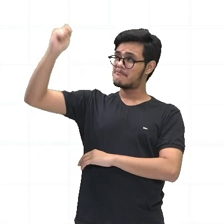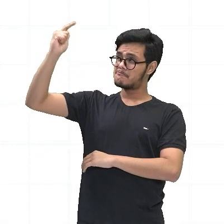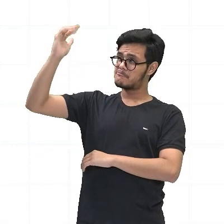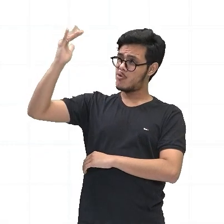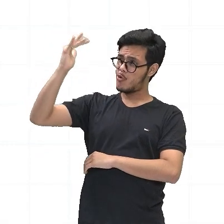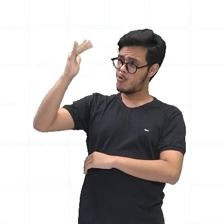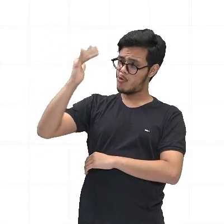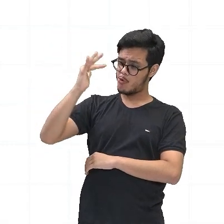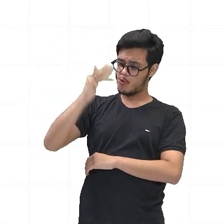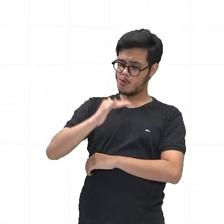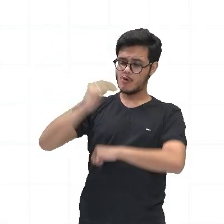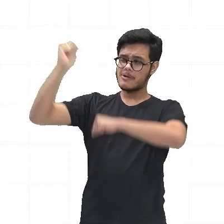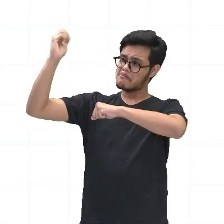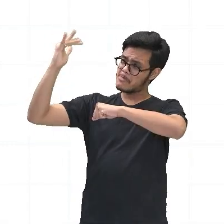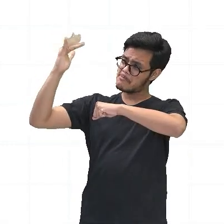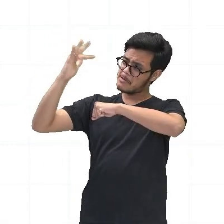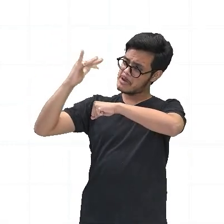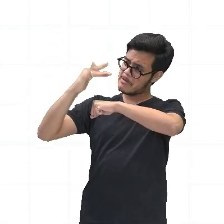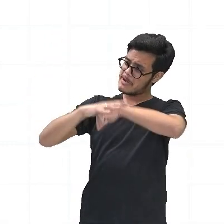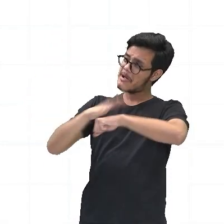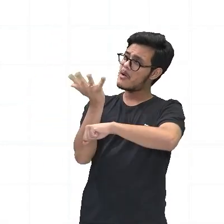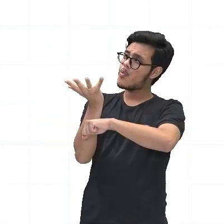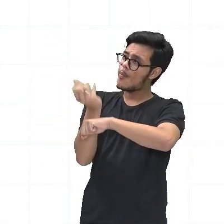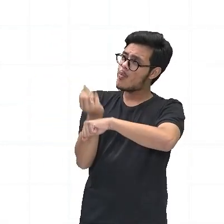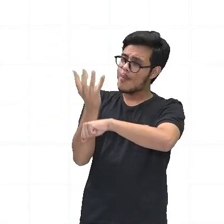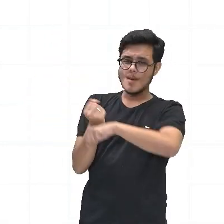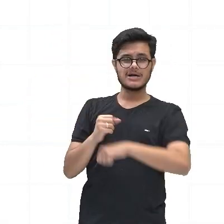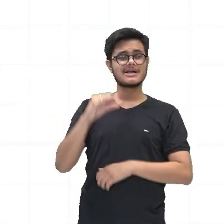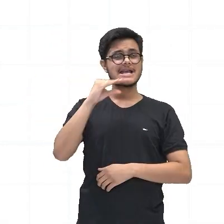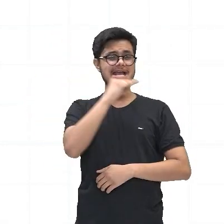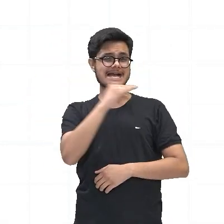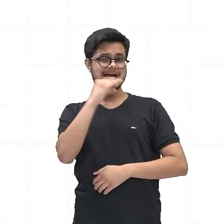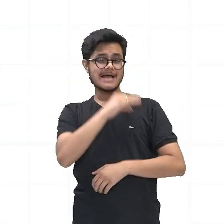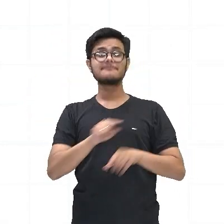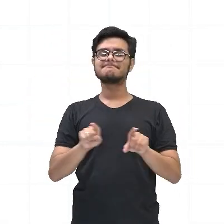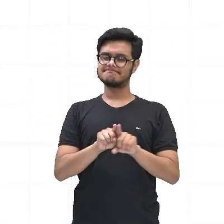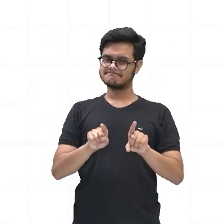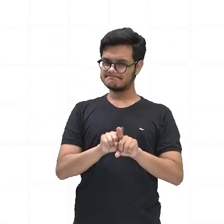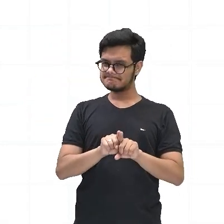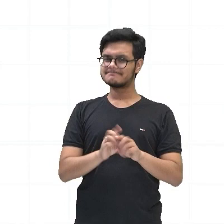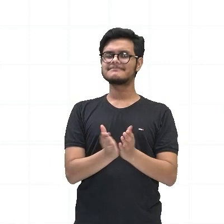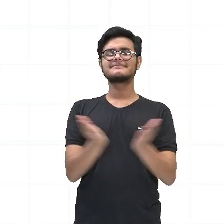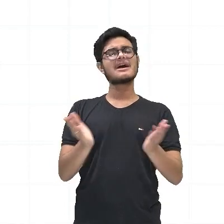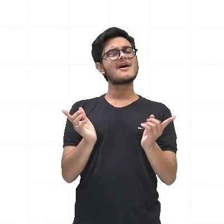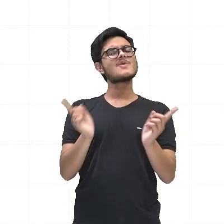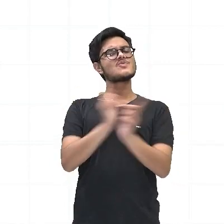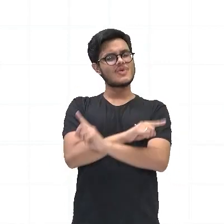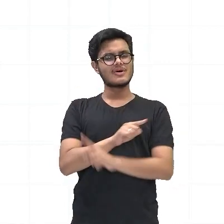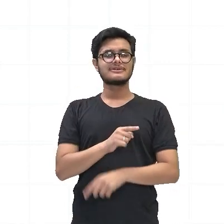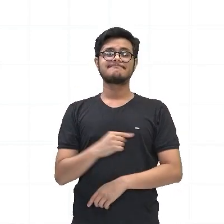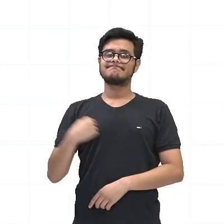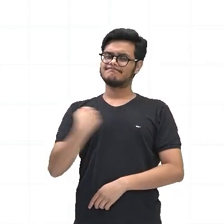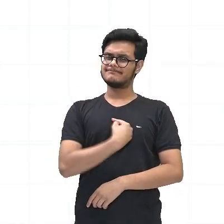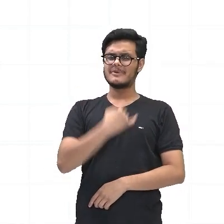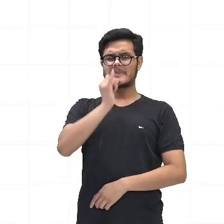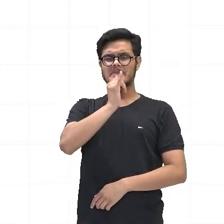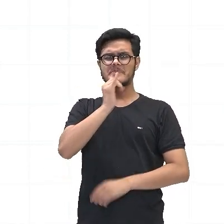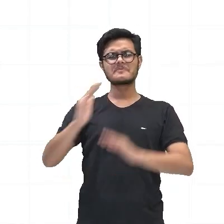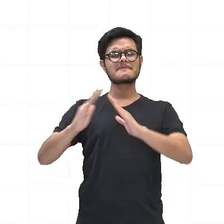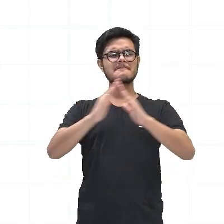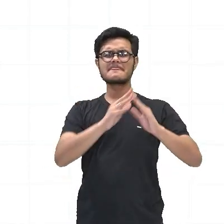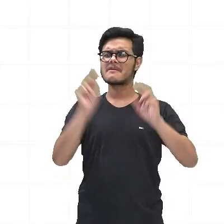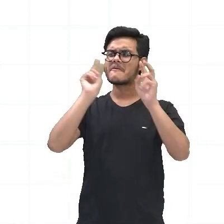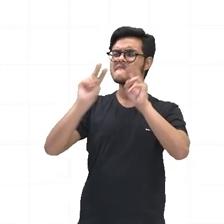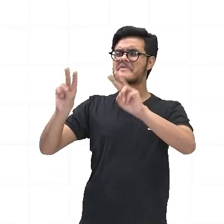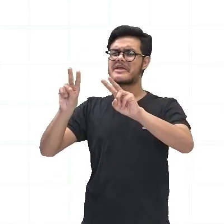luminosa, e de calor também, porque ela pode ser transformada em energia térmica. Então é muito comum ultimamente nós vermos, né, placas